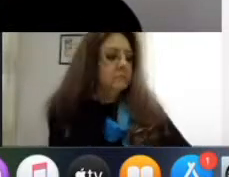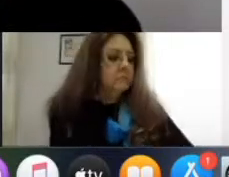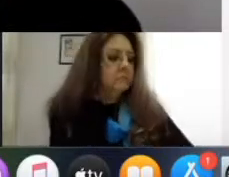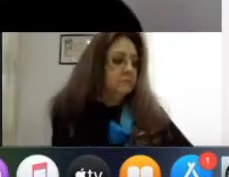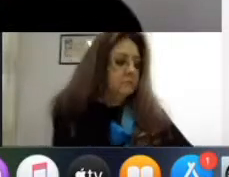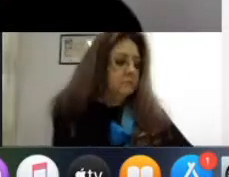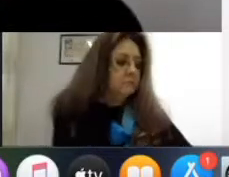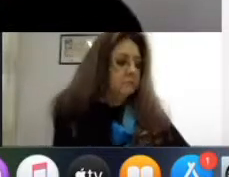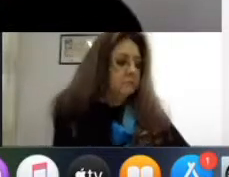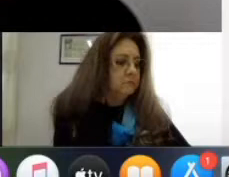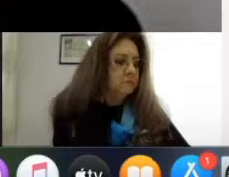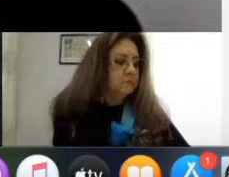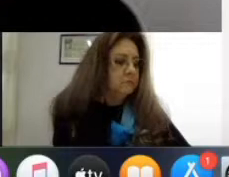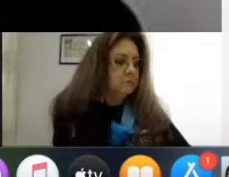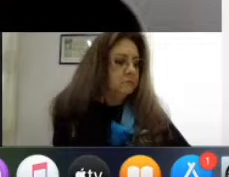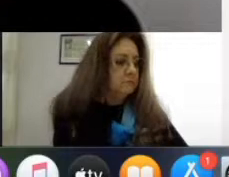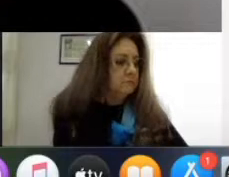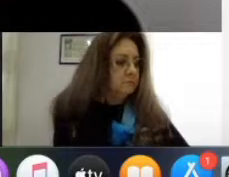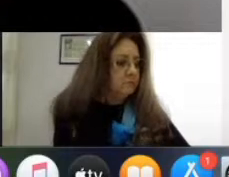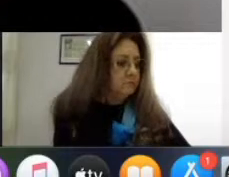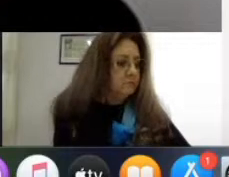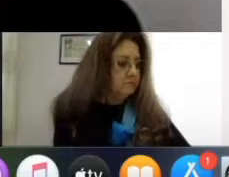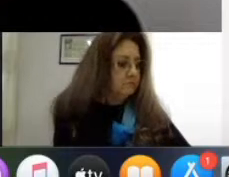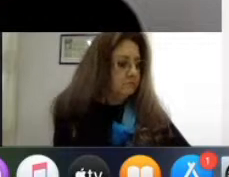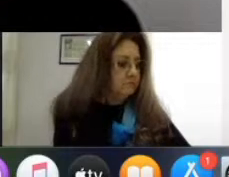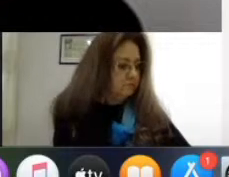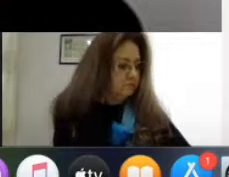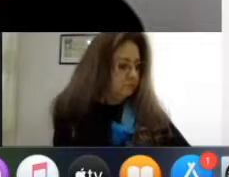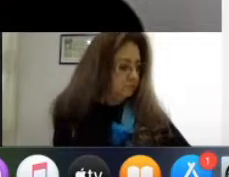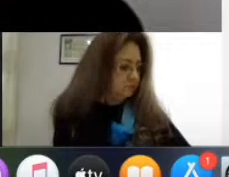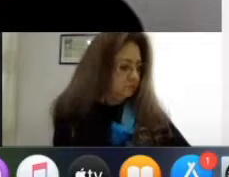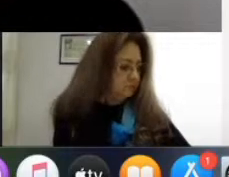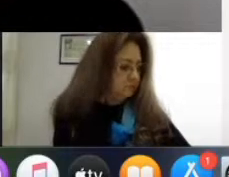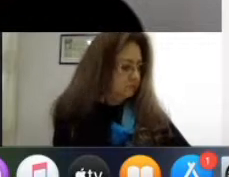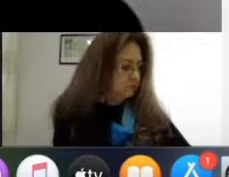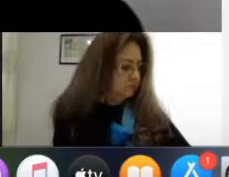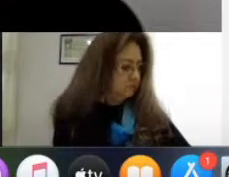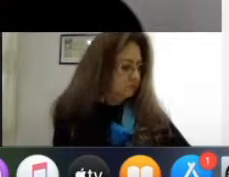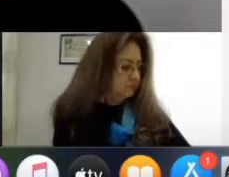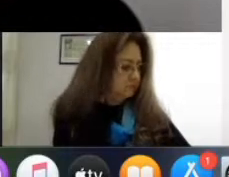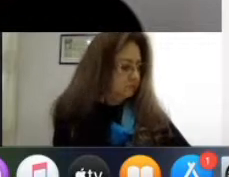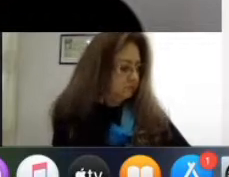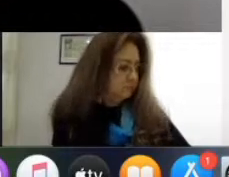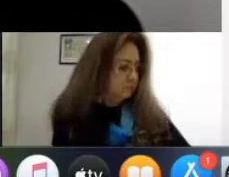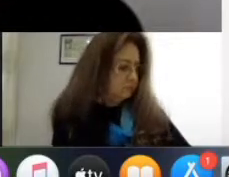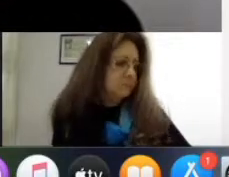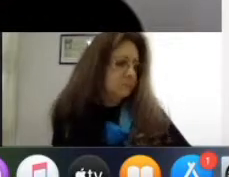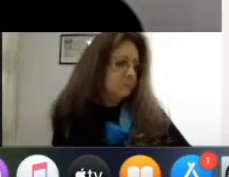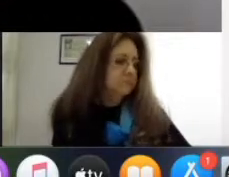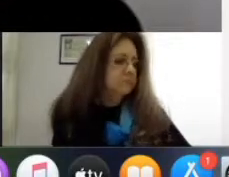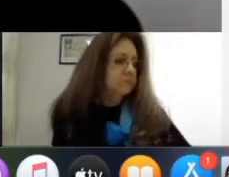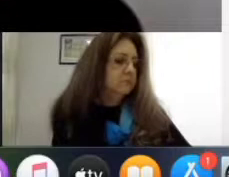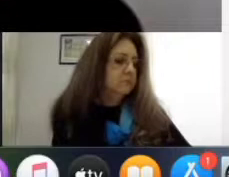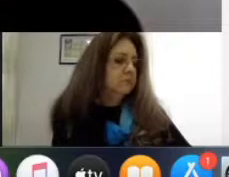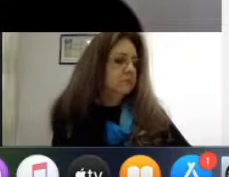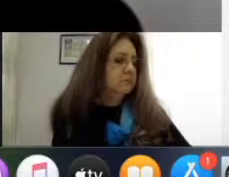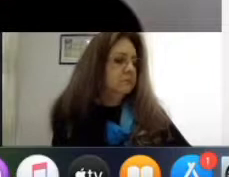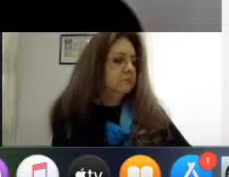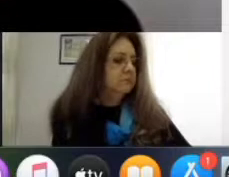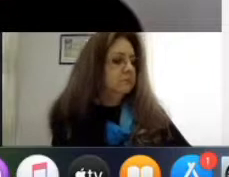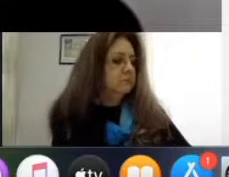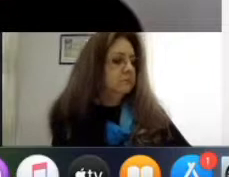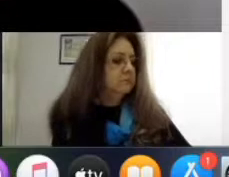conhecimento humano relatado em textos, em conteúdo de vários tipos, era um conteúdo que